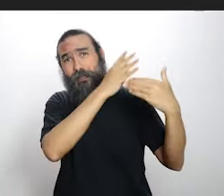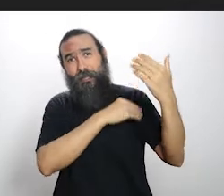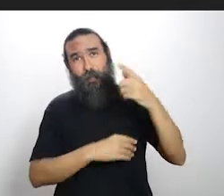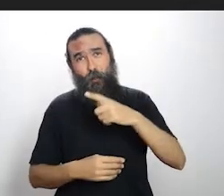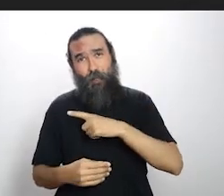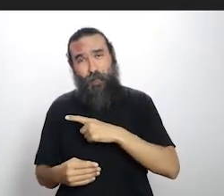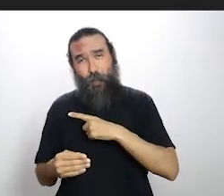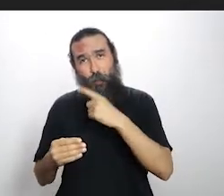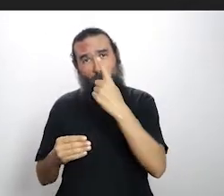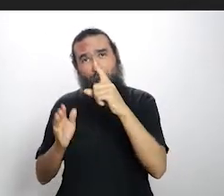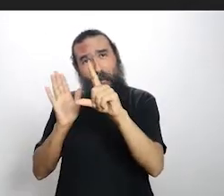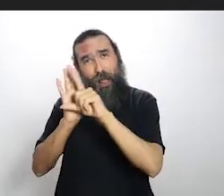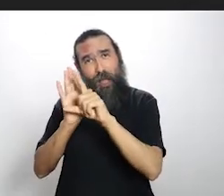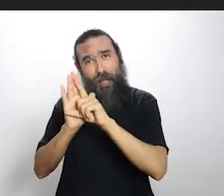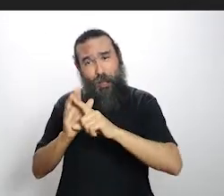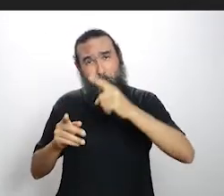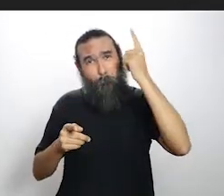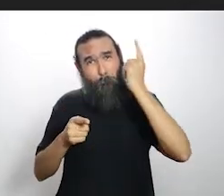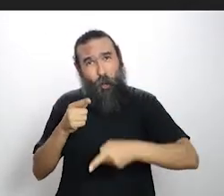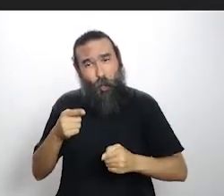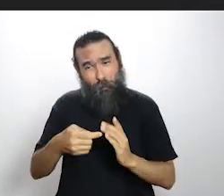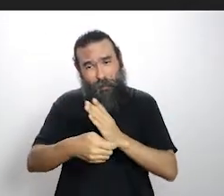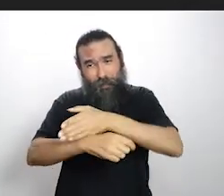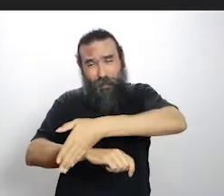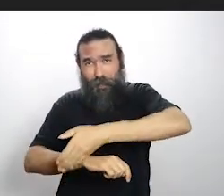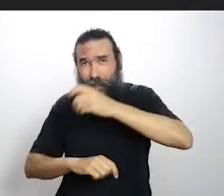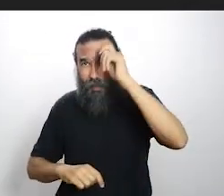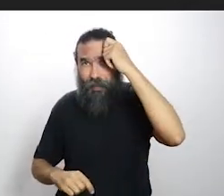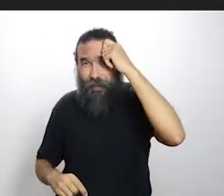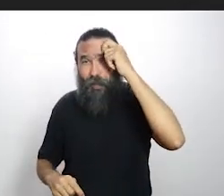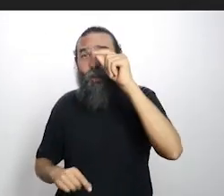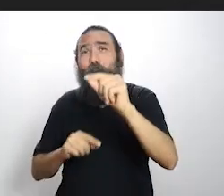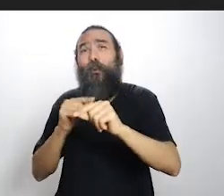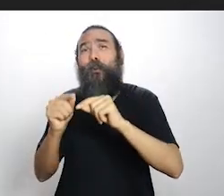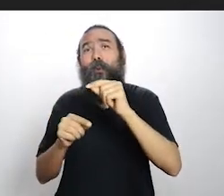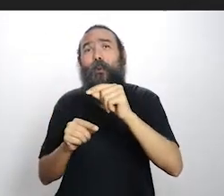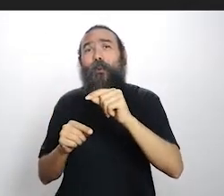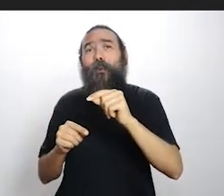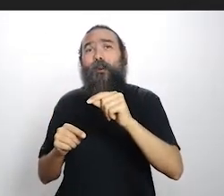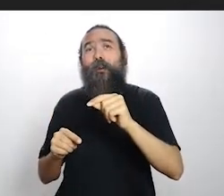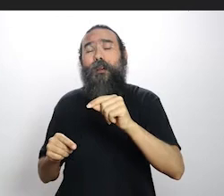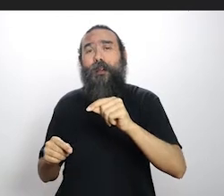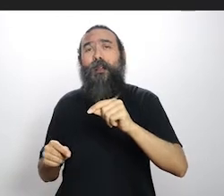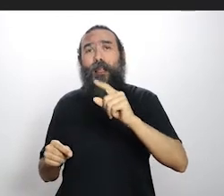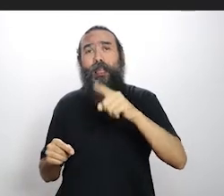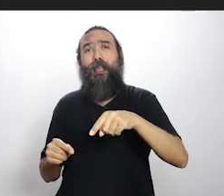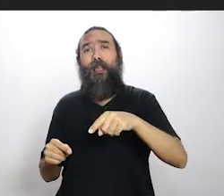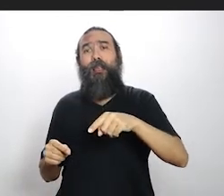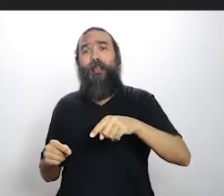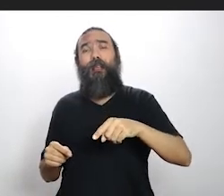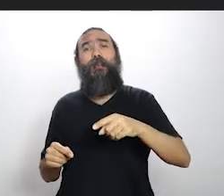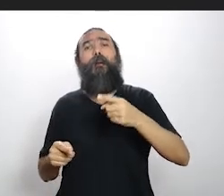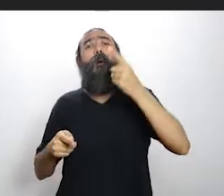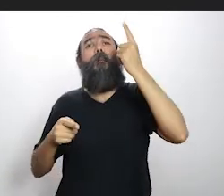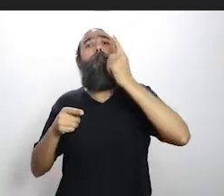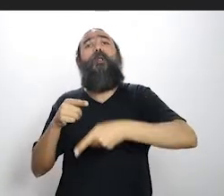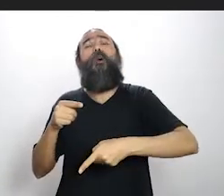social querendo entrar. Não tem sentido proibir a entrada se não tem ninguém, nenhum indesejado querendo